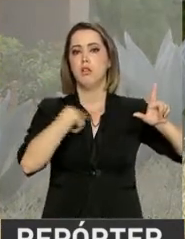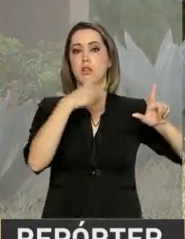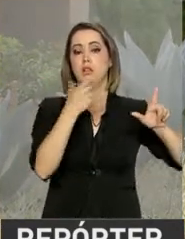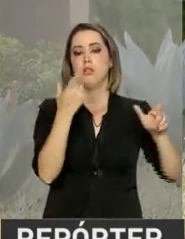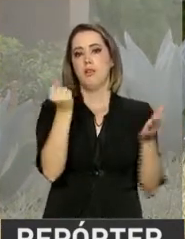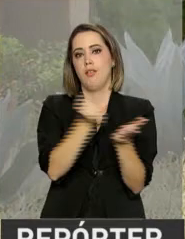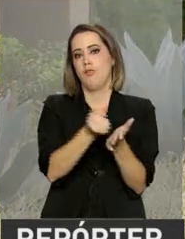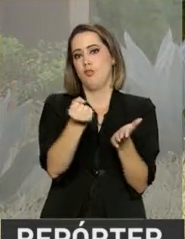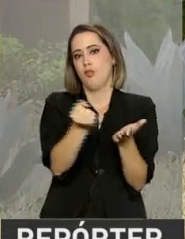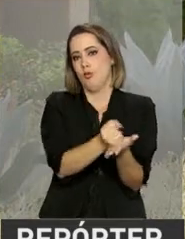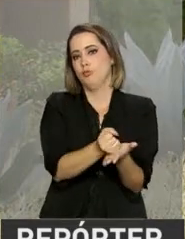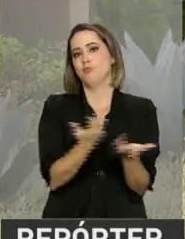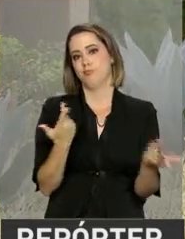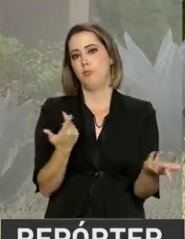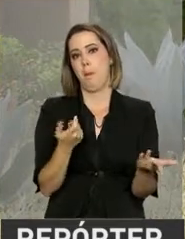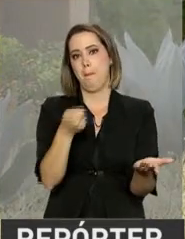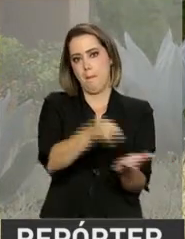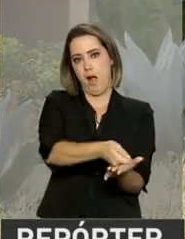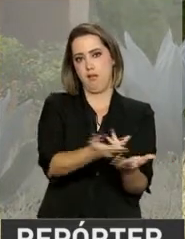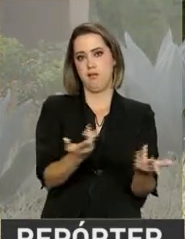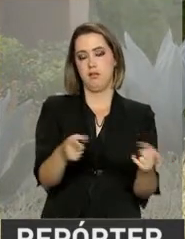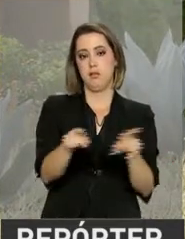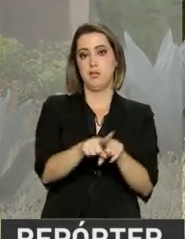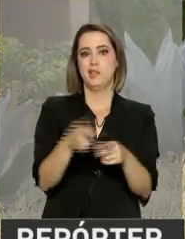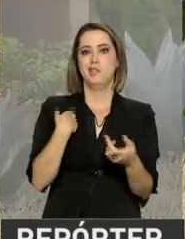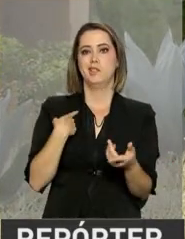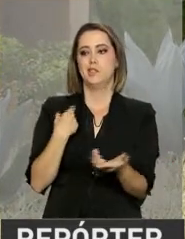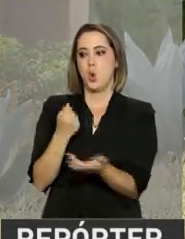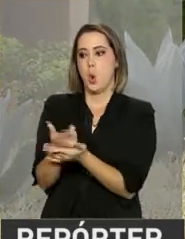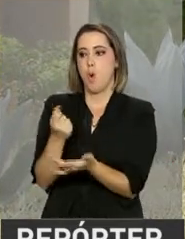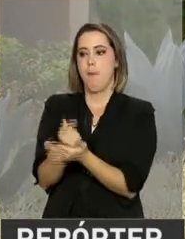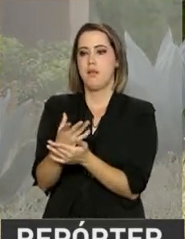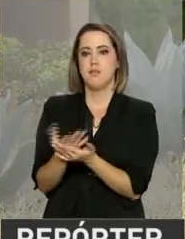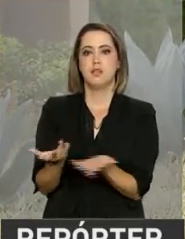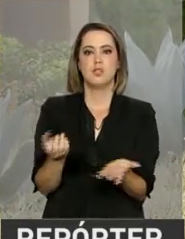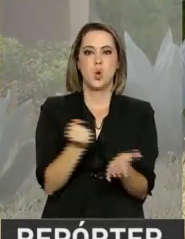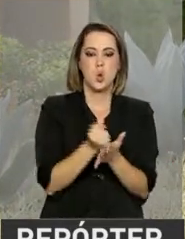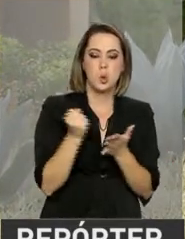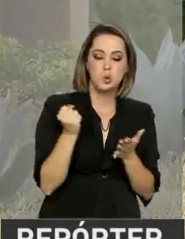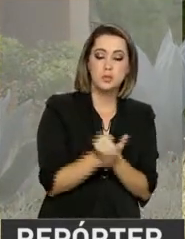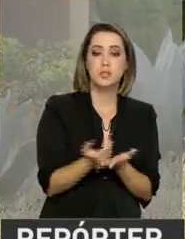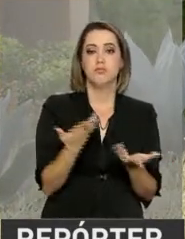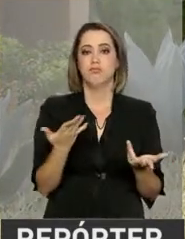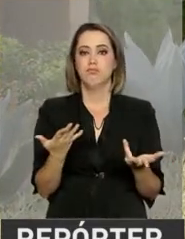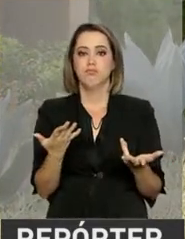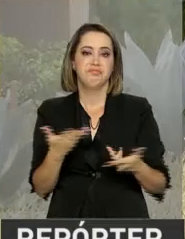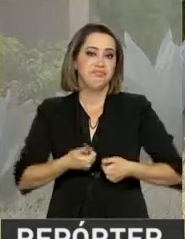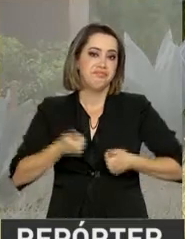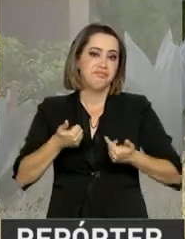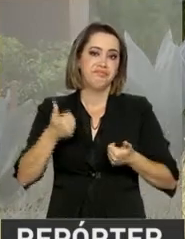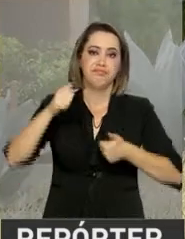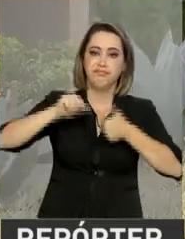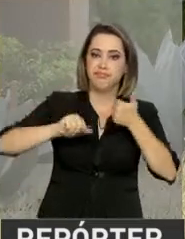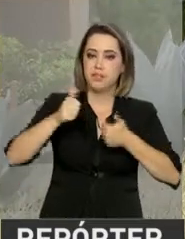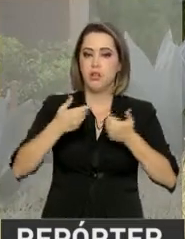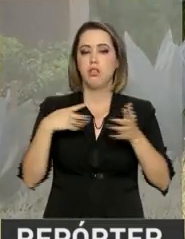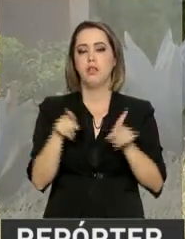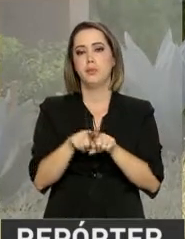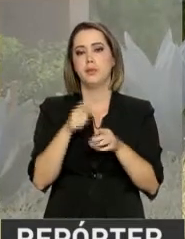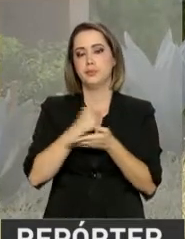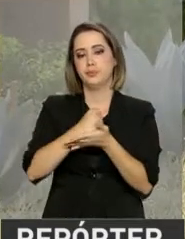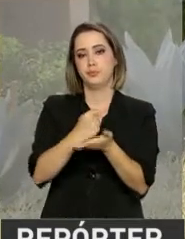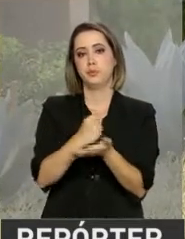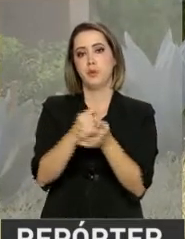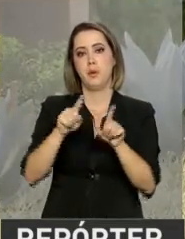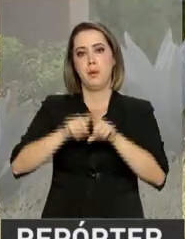principais problemas relatados estão nas cobranças contratos qualidade dos produtos e serviços e entrega mais o setor